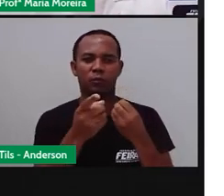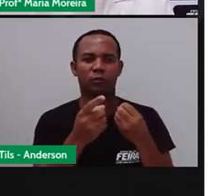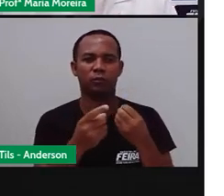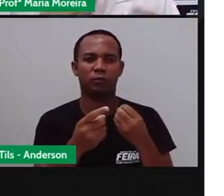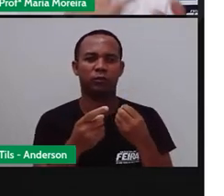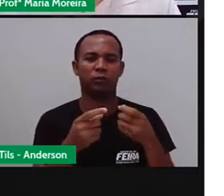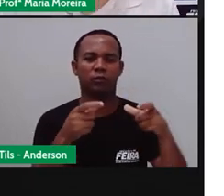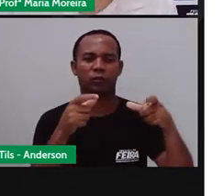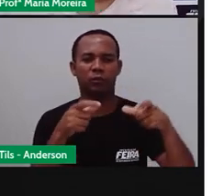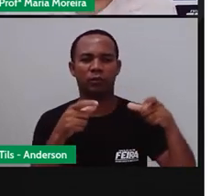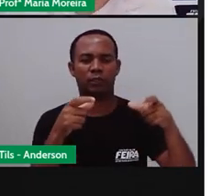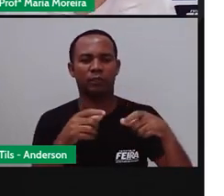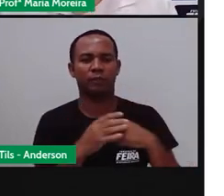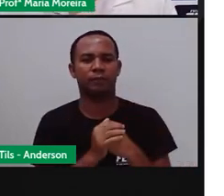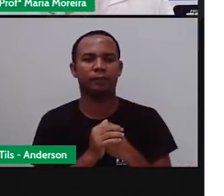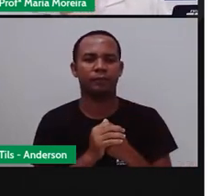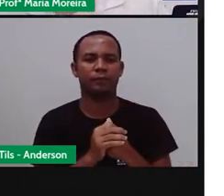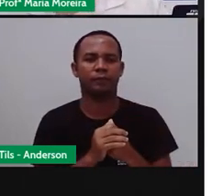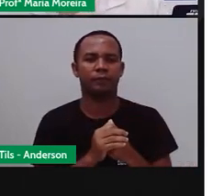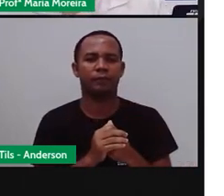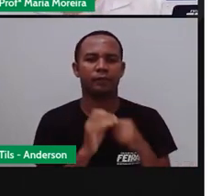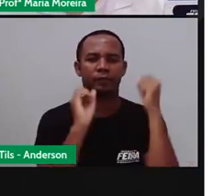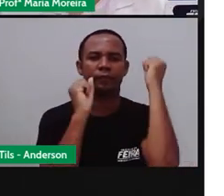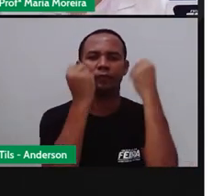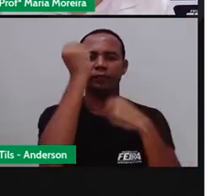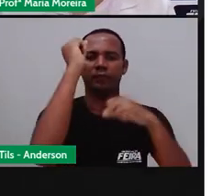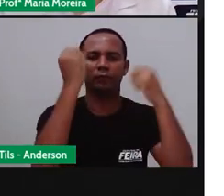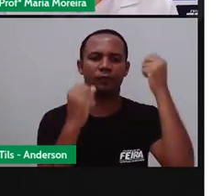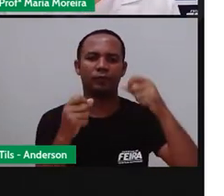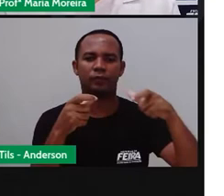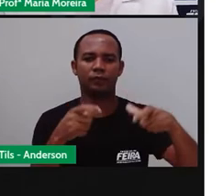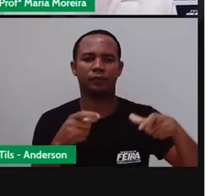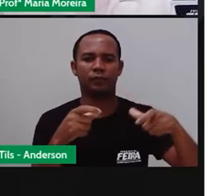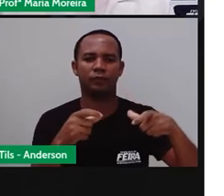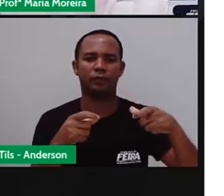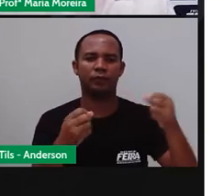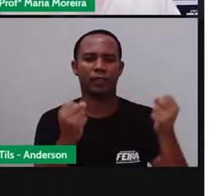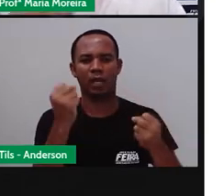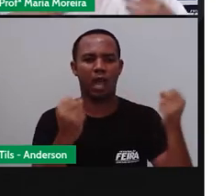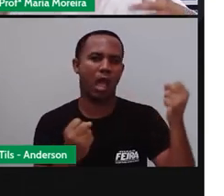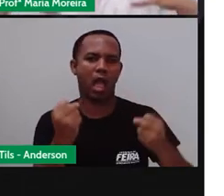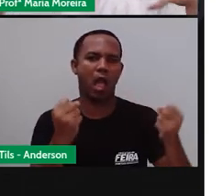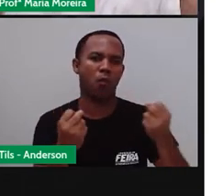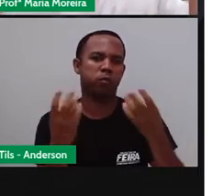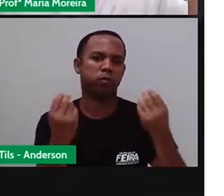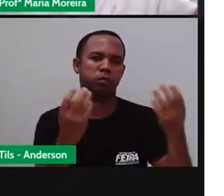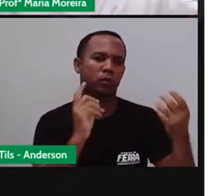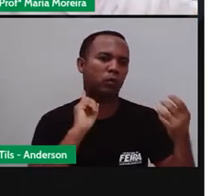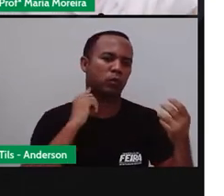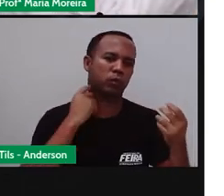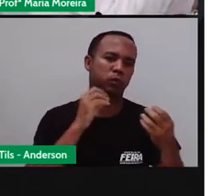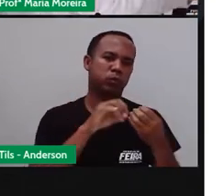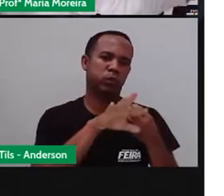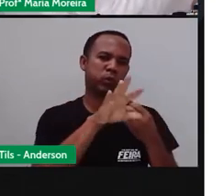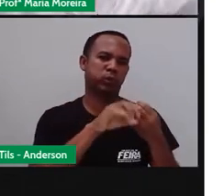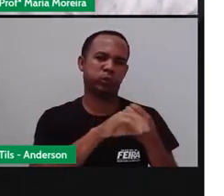ar, essa emissão dos gases que vem das fábricas e dos automóveis. E aí, tudo isso aí vai o quê? Aquecendo isso aqui que